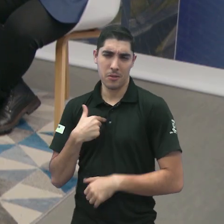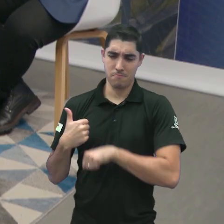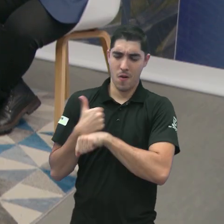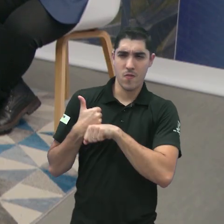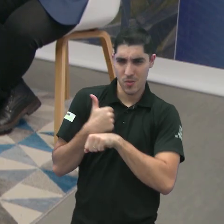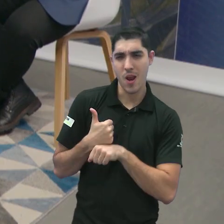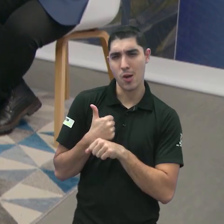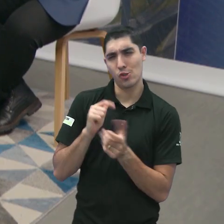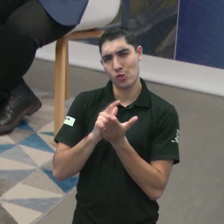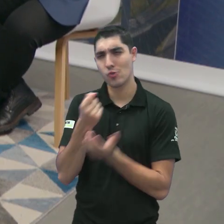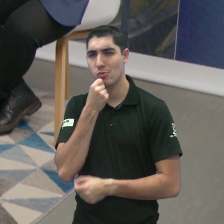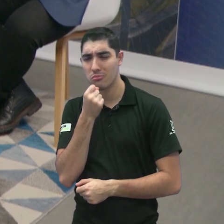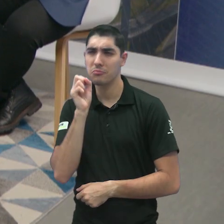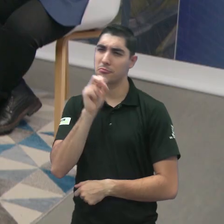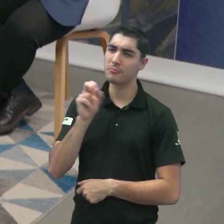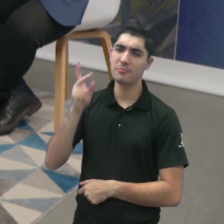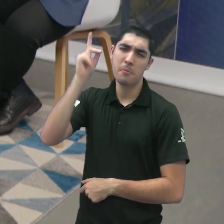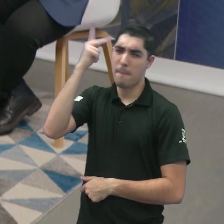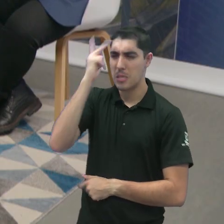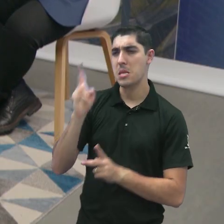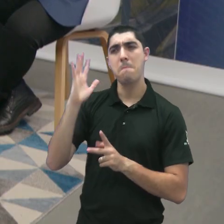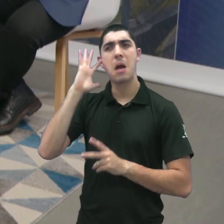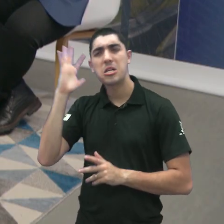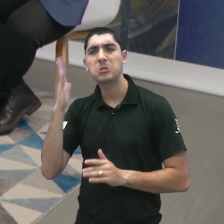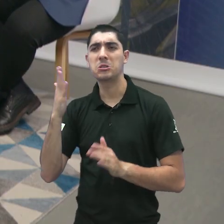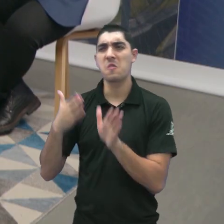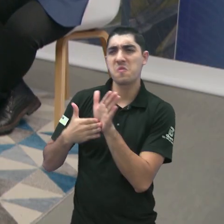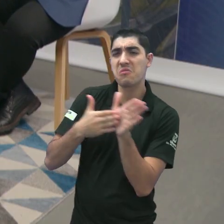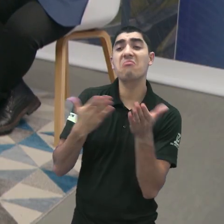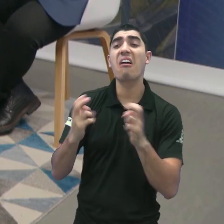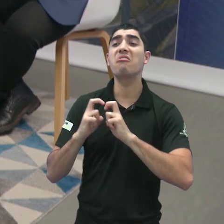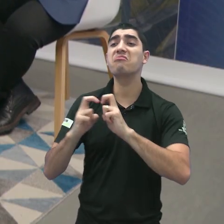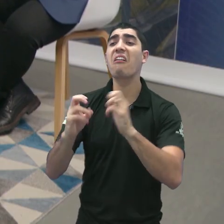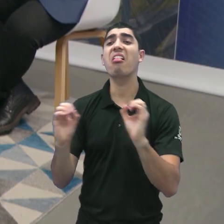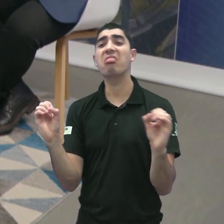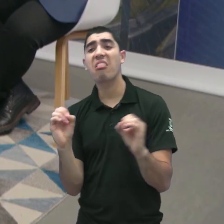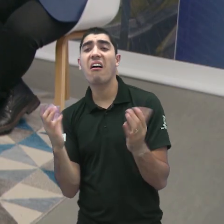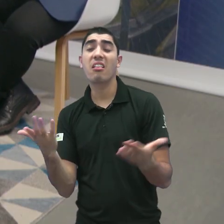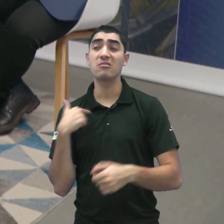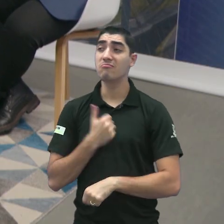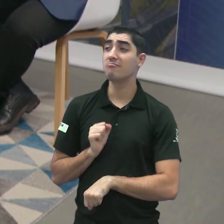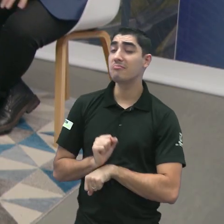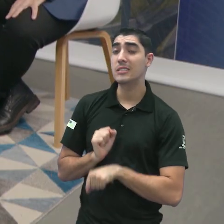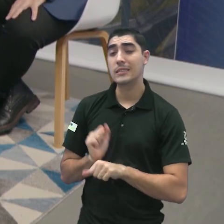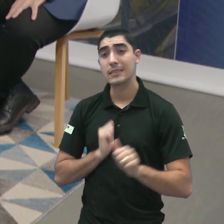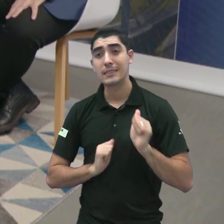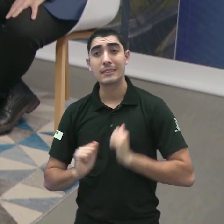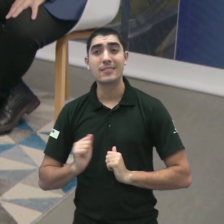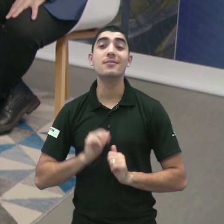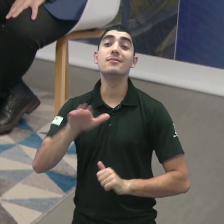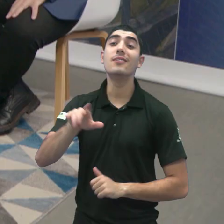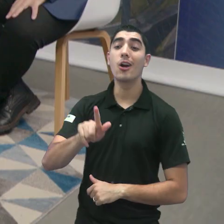a gente ouve falar muito disso. O Bernardo falou que sempre ouviu falar disso, mas cadê? Né? A gente é ansioso para isso, viu, Gino?